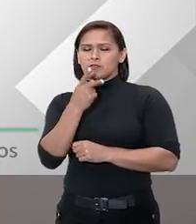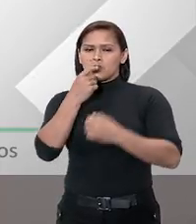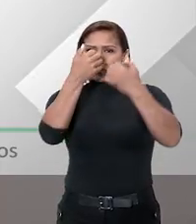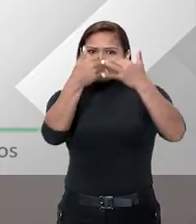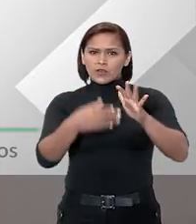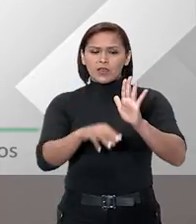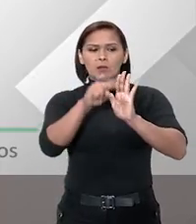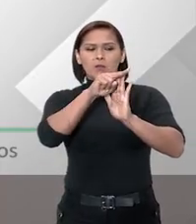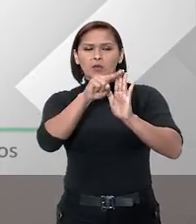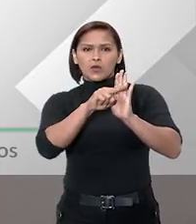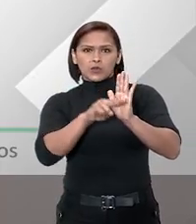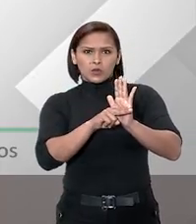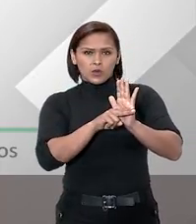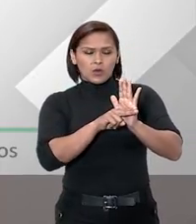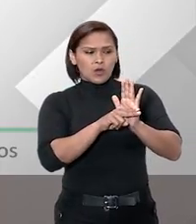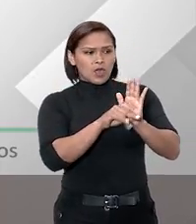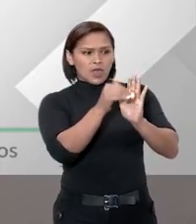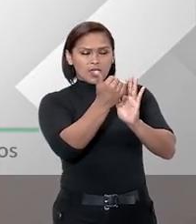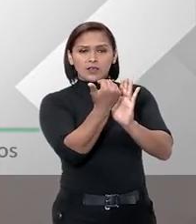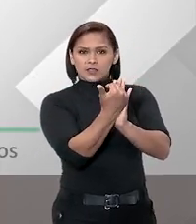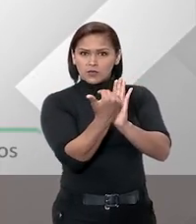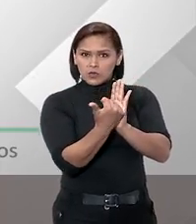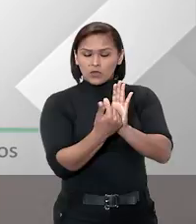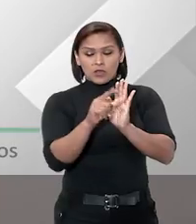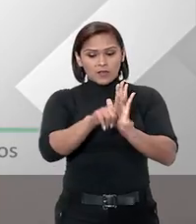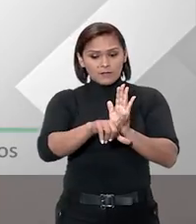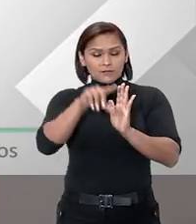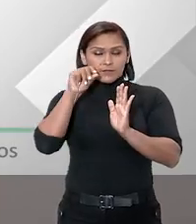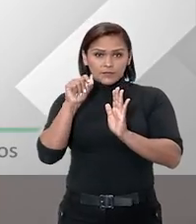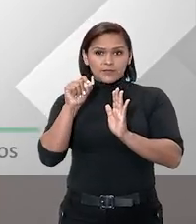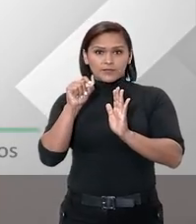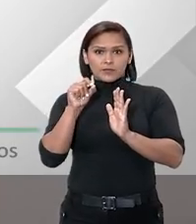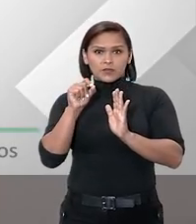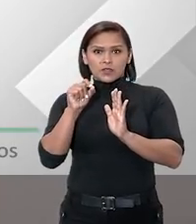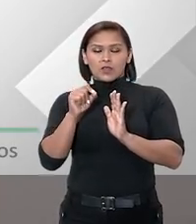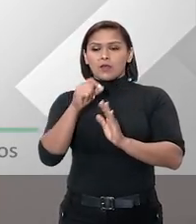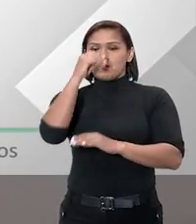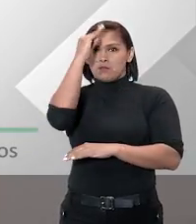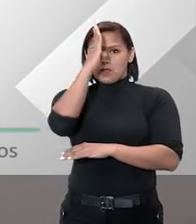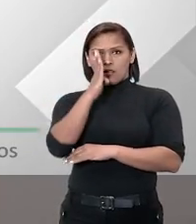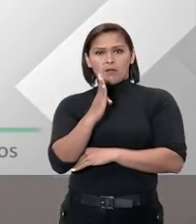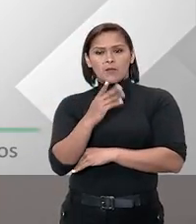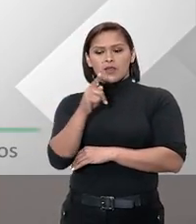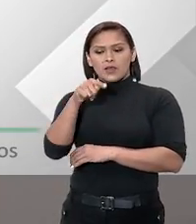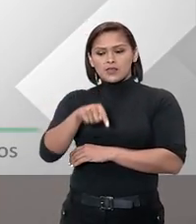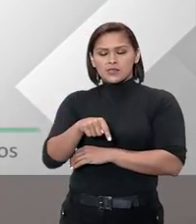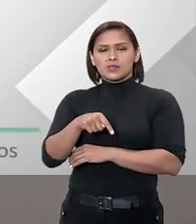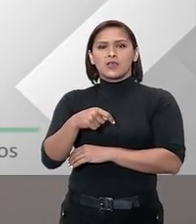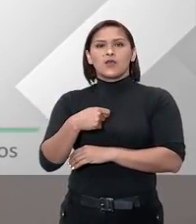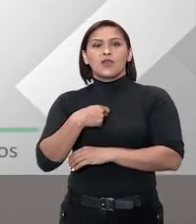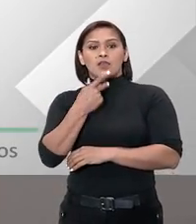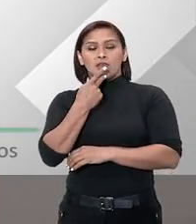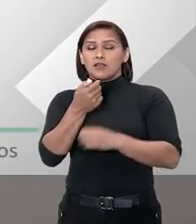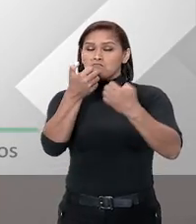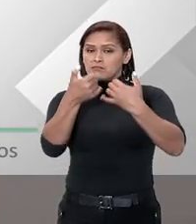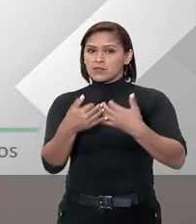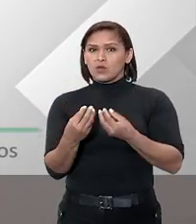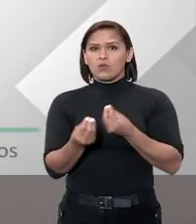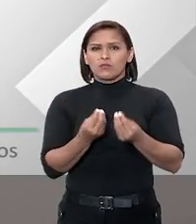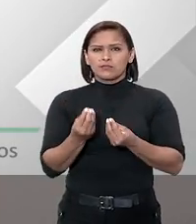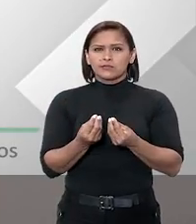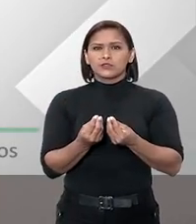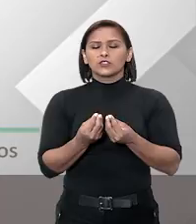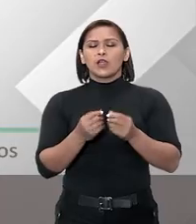através de um protocolo, esse protocolo que foi escolhido, né, pelo Brasil, e ele bem falou que